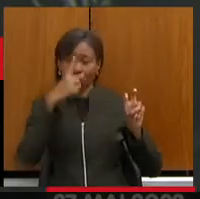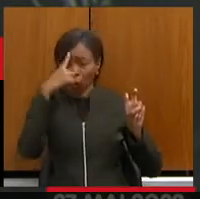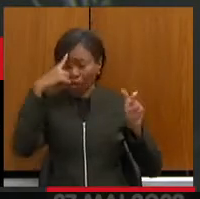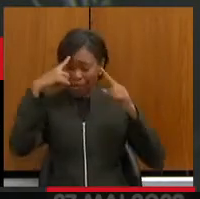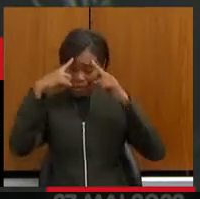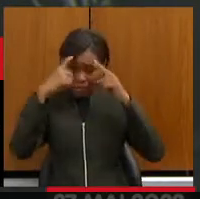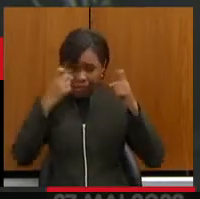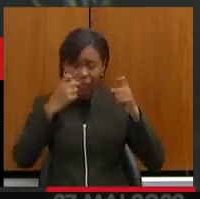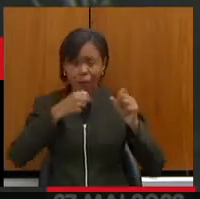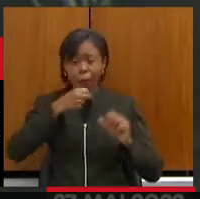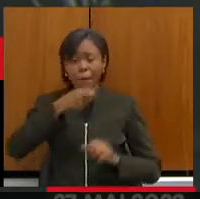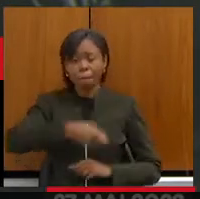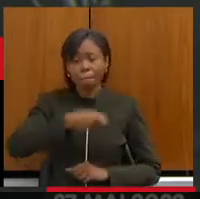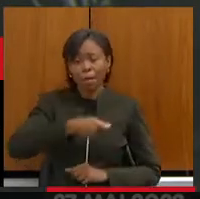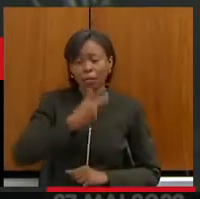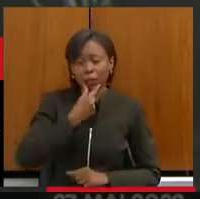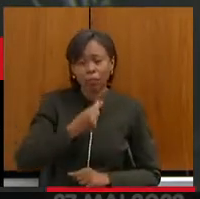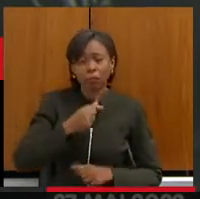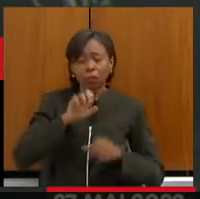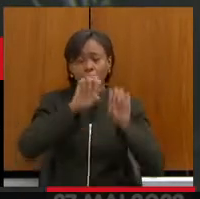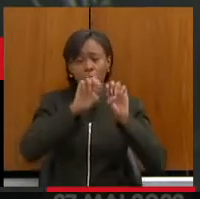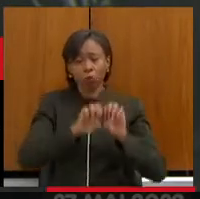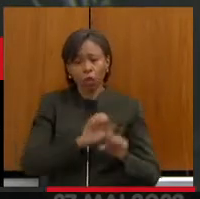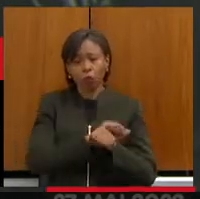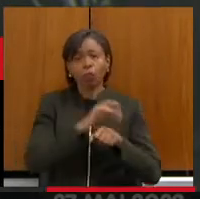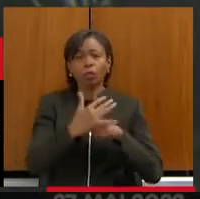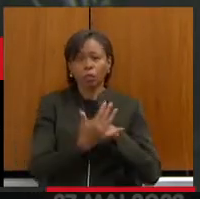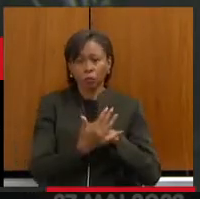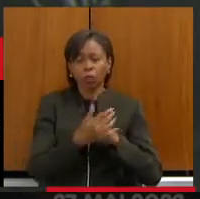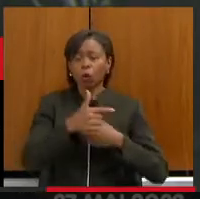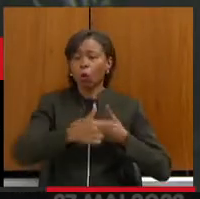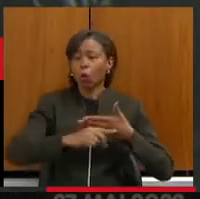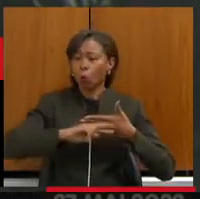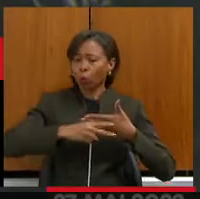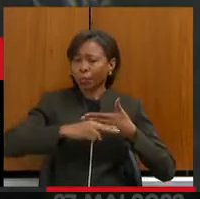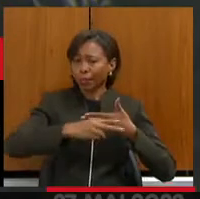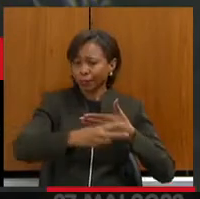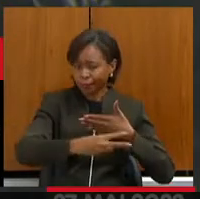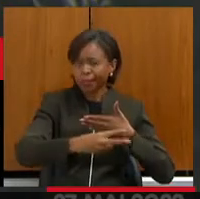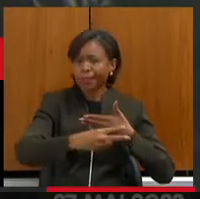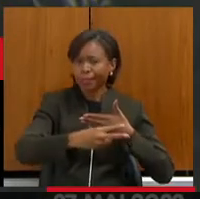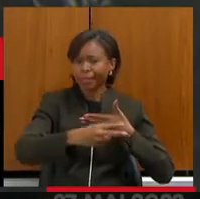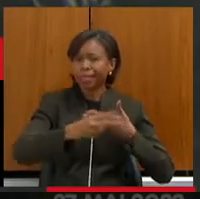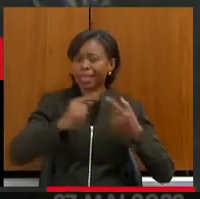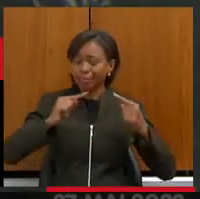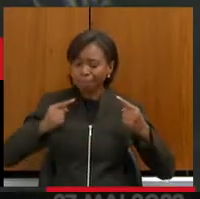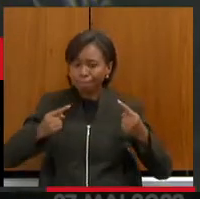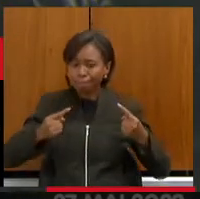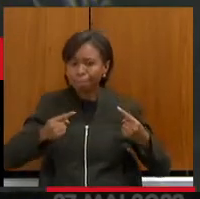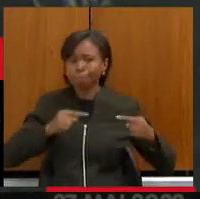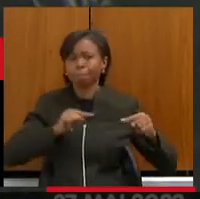consequências e desafios intensificadas a enfrentar marcaram a edição dos entre vivos é e